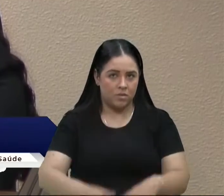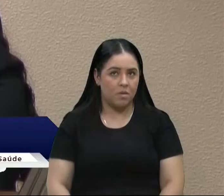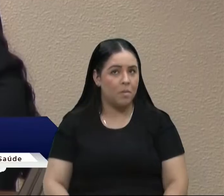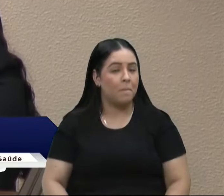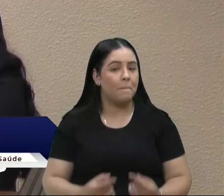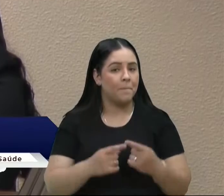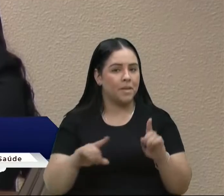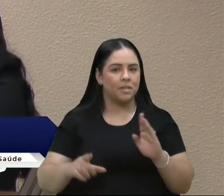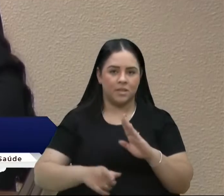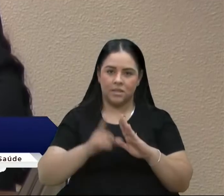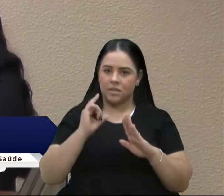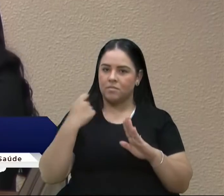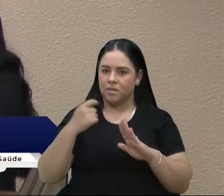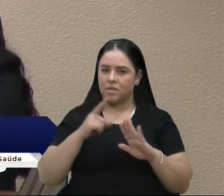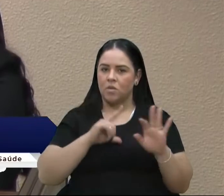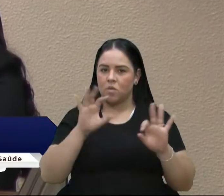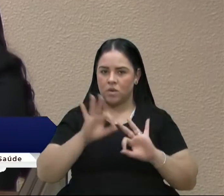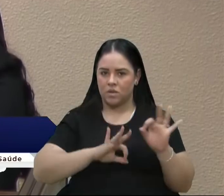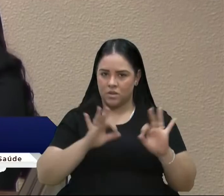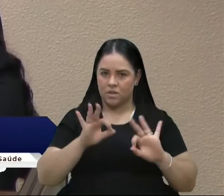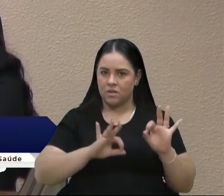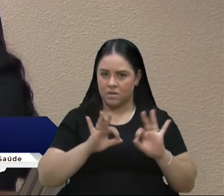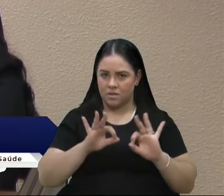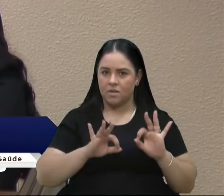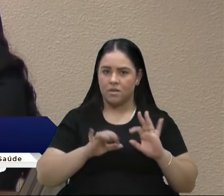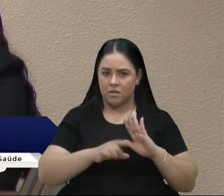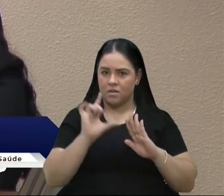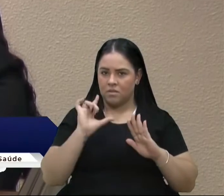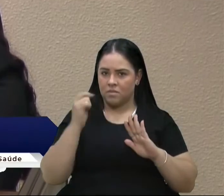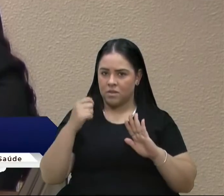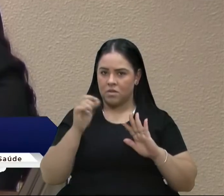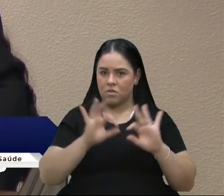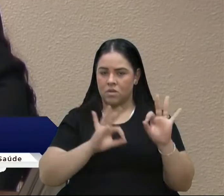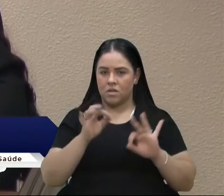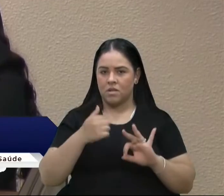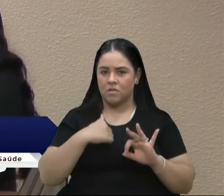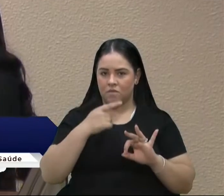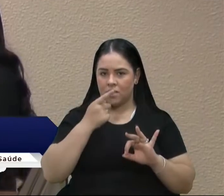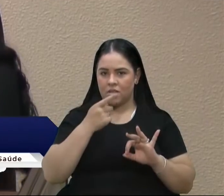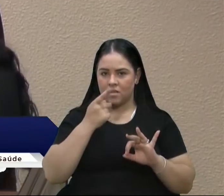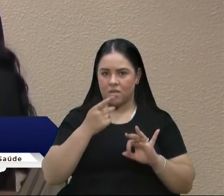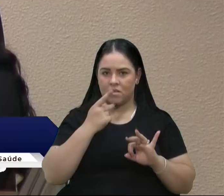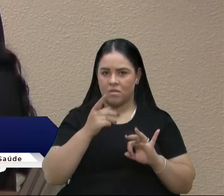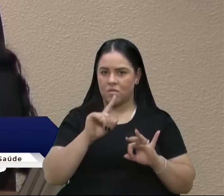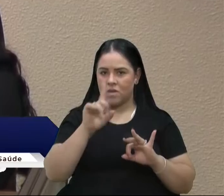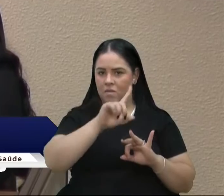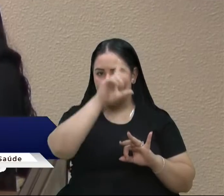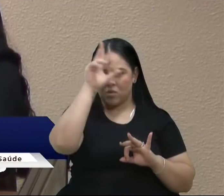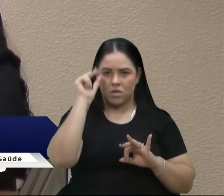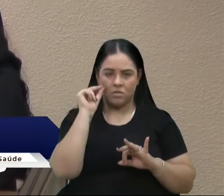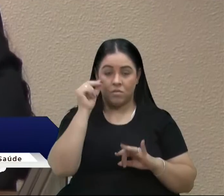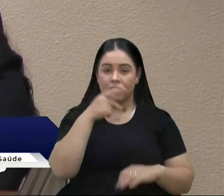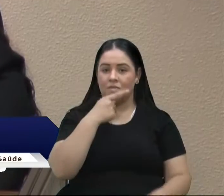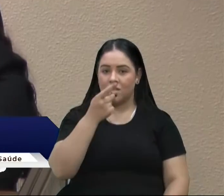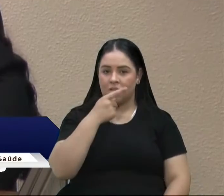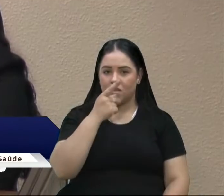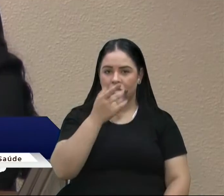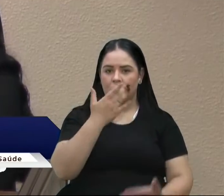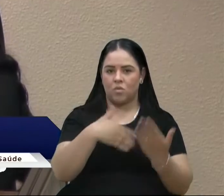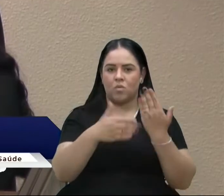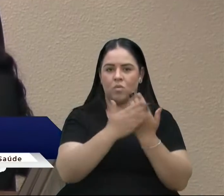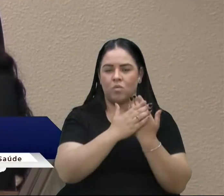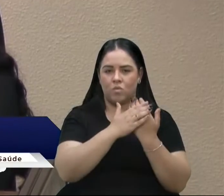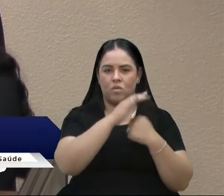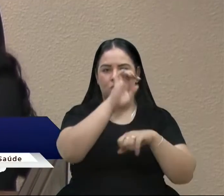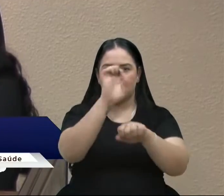Mas antes tem que ser organizada a casa. Né? E isso, quando eu falo de casa, eu não falo do município de Caxias, eu falo todo o